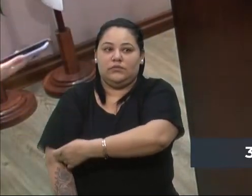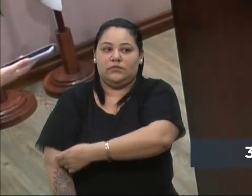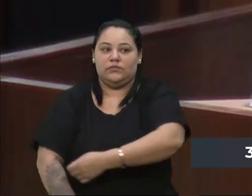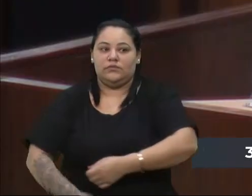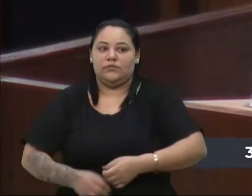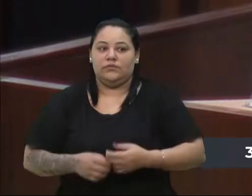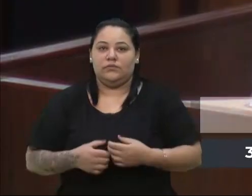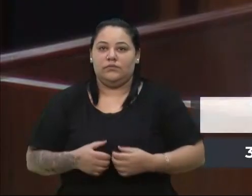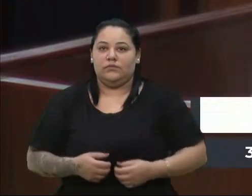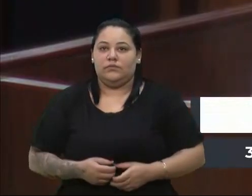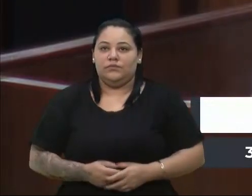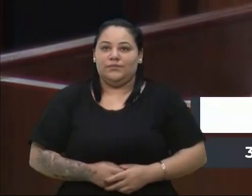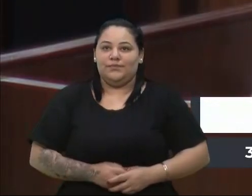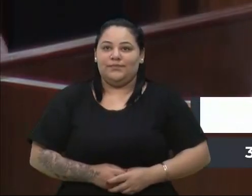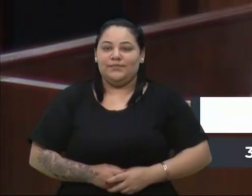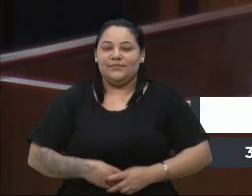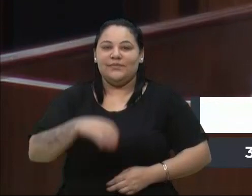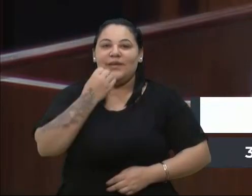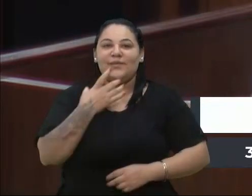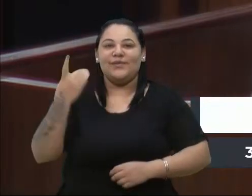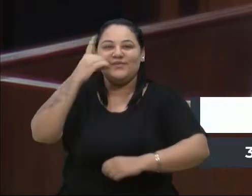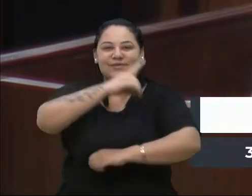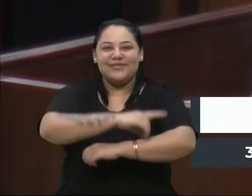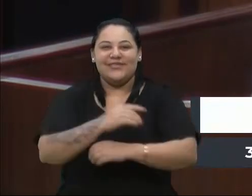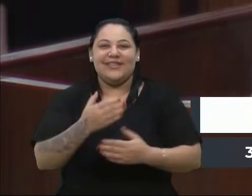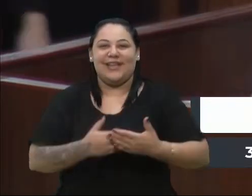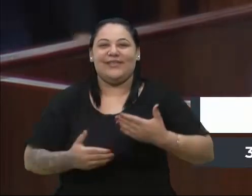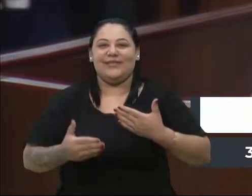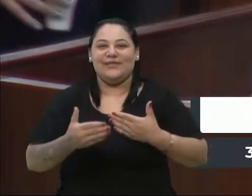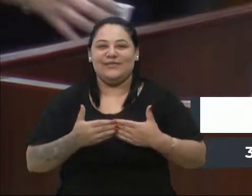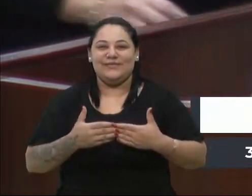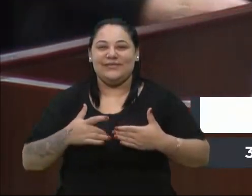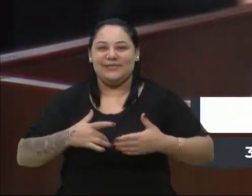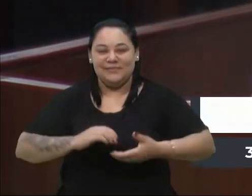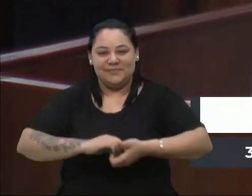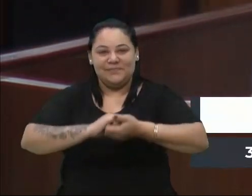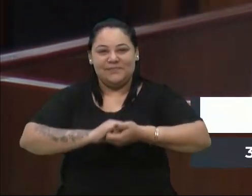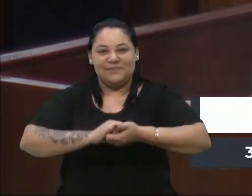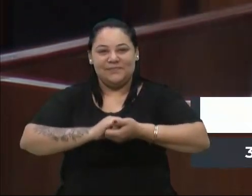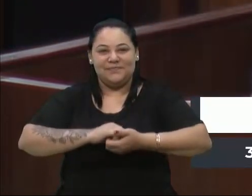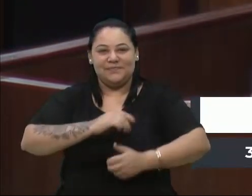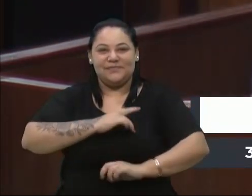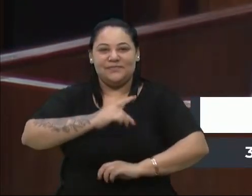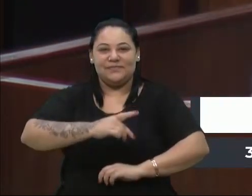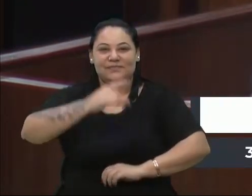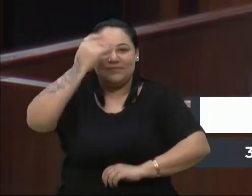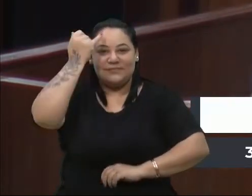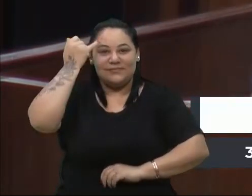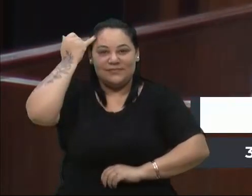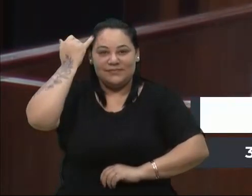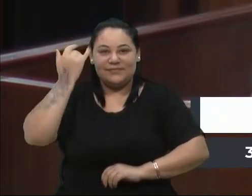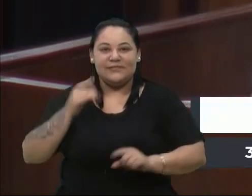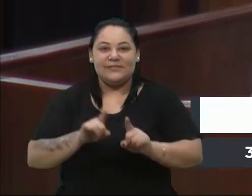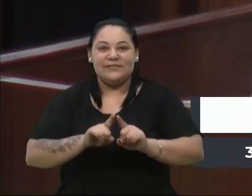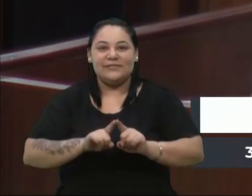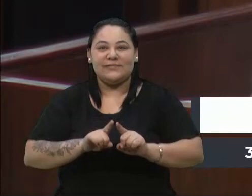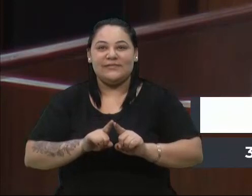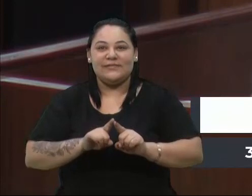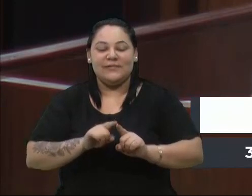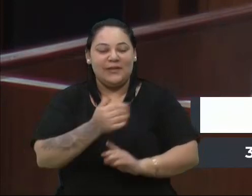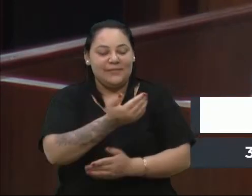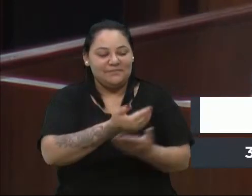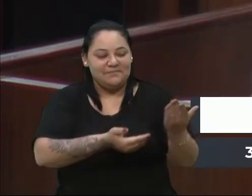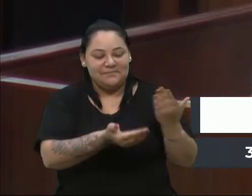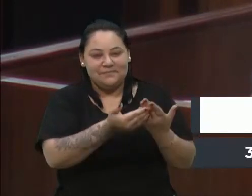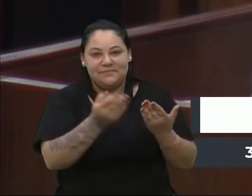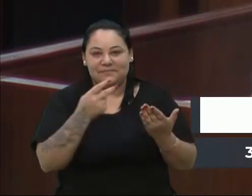Muito bem, bom dia a todos. Saúdo ao presidente da Câmara, Zé D'Ambrós, e estimados